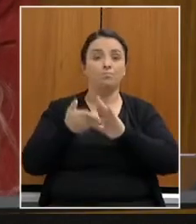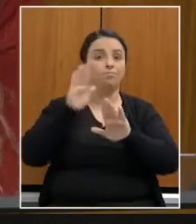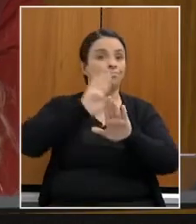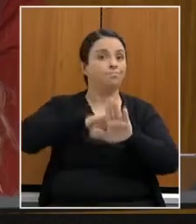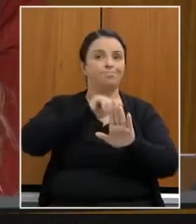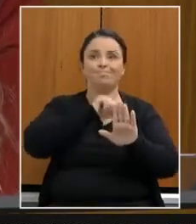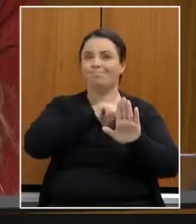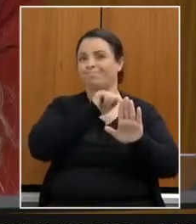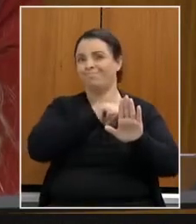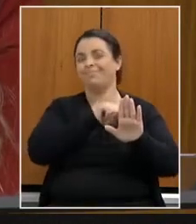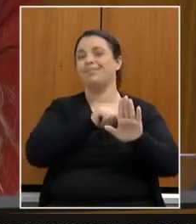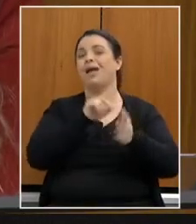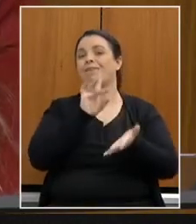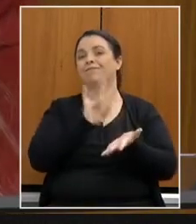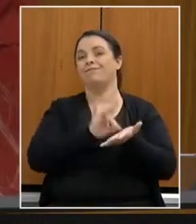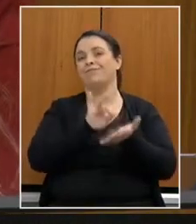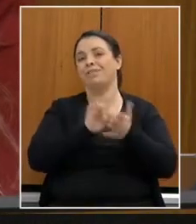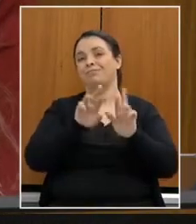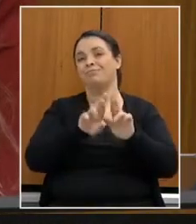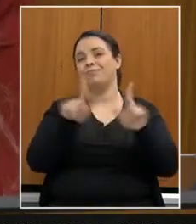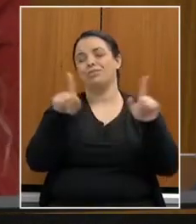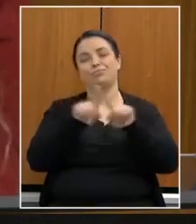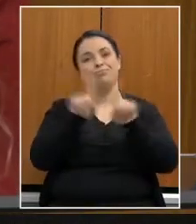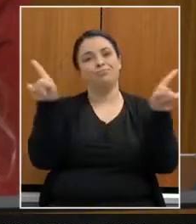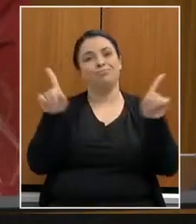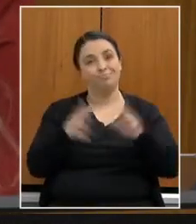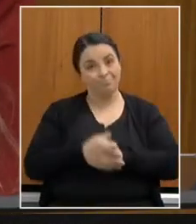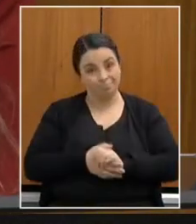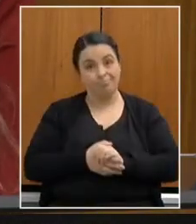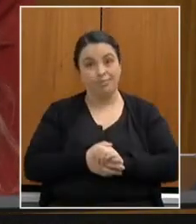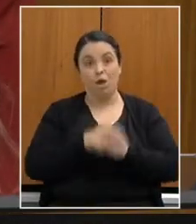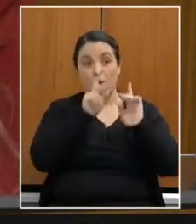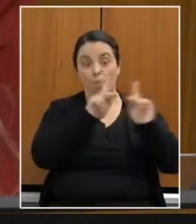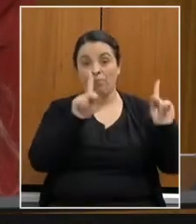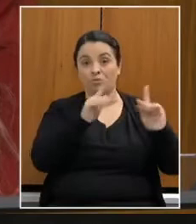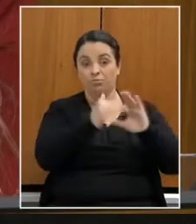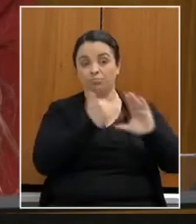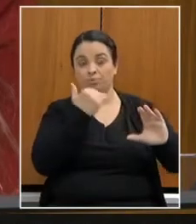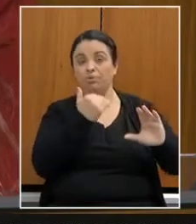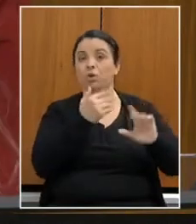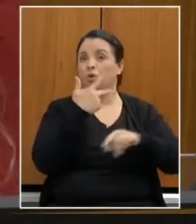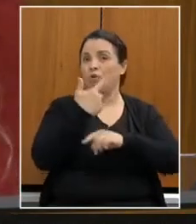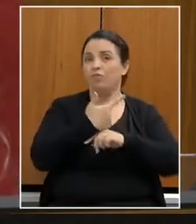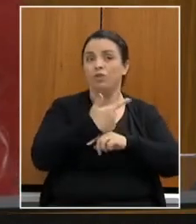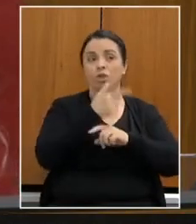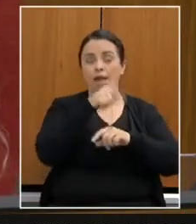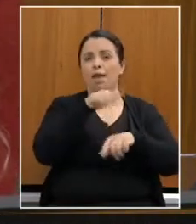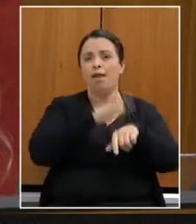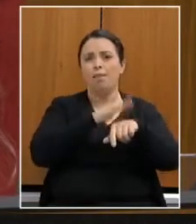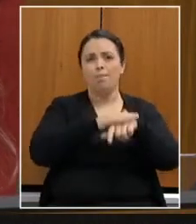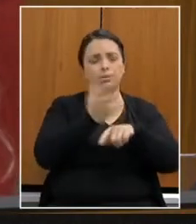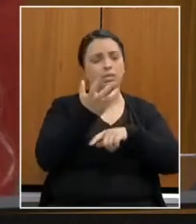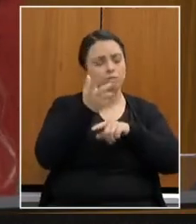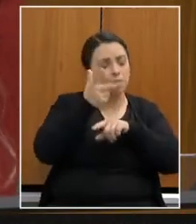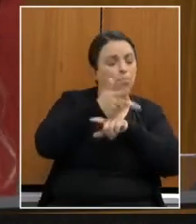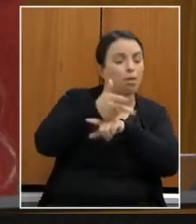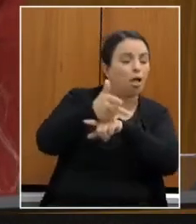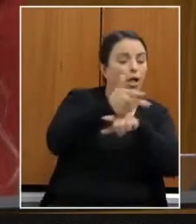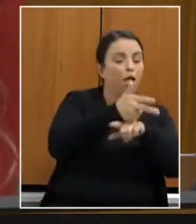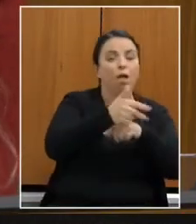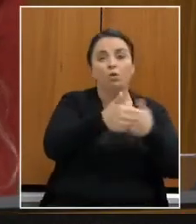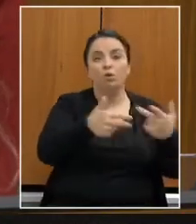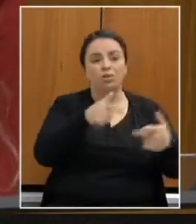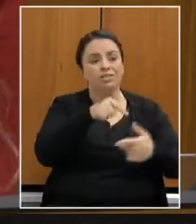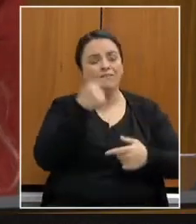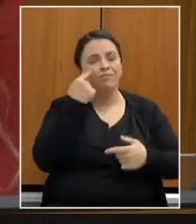esse professor me mandou o vídeo porque ele quis fazer ele quis mandar então se nós vamos em outubro já ter uma massa